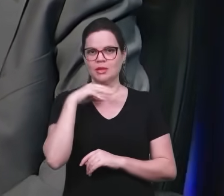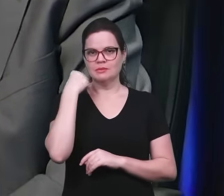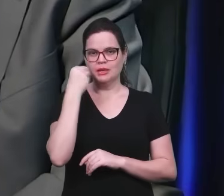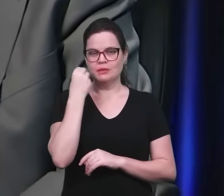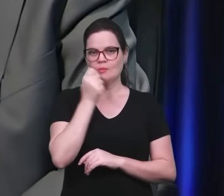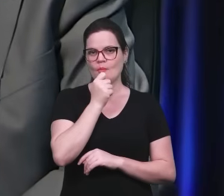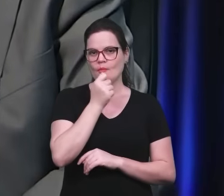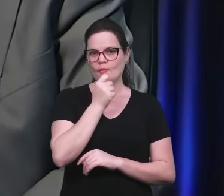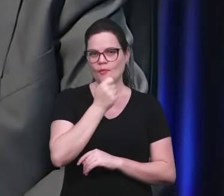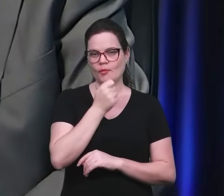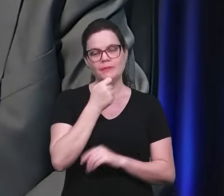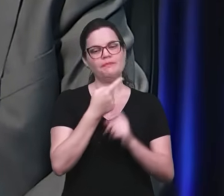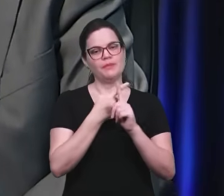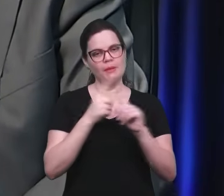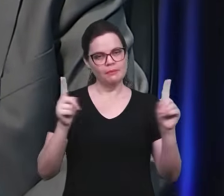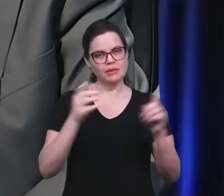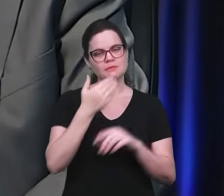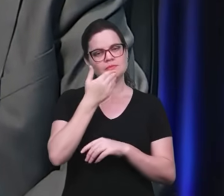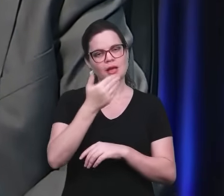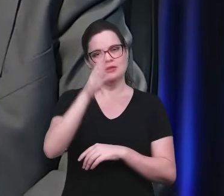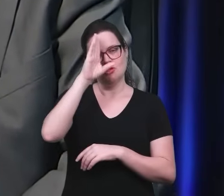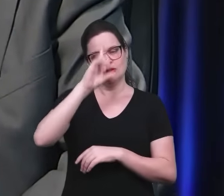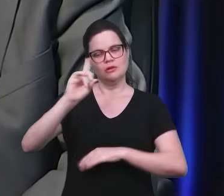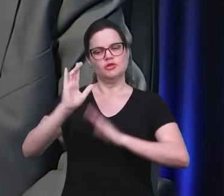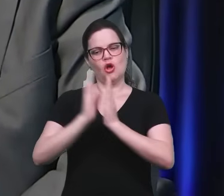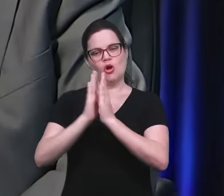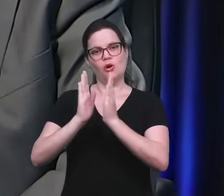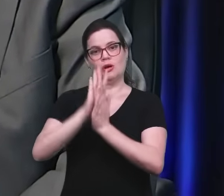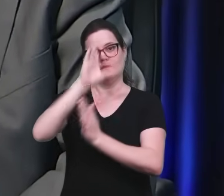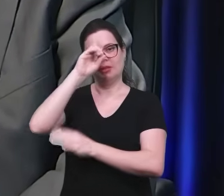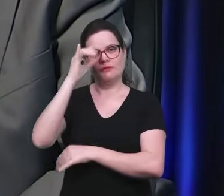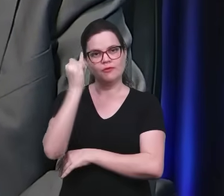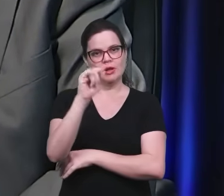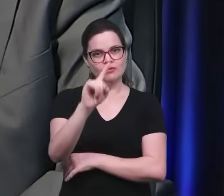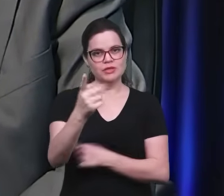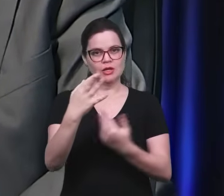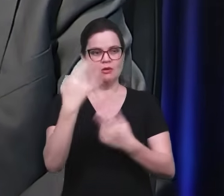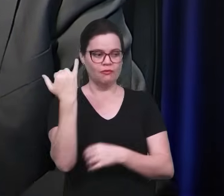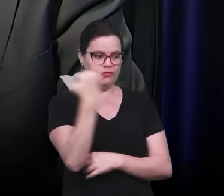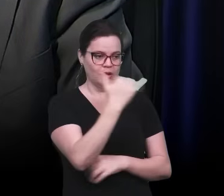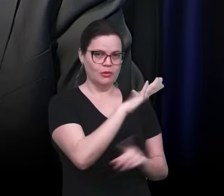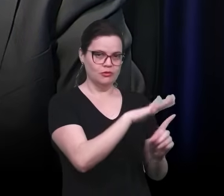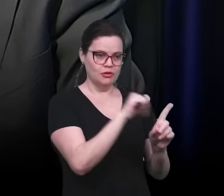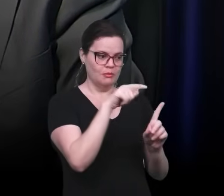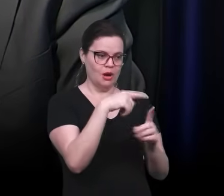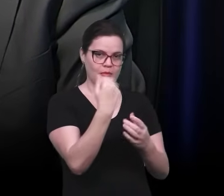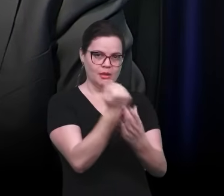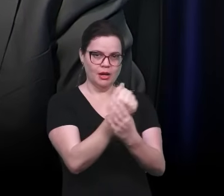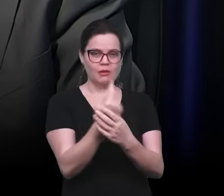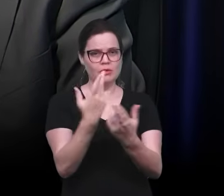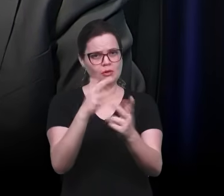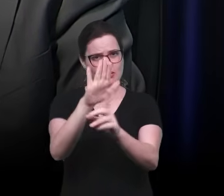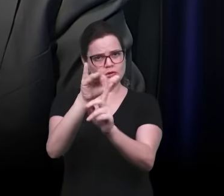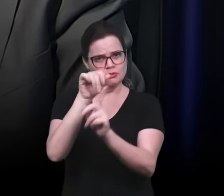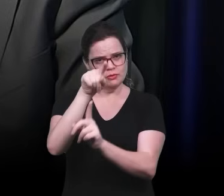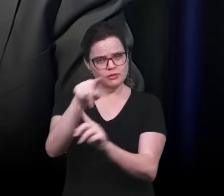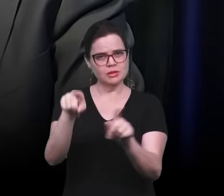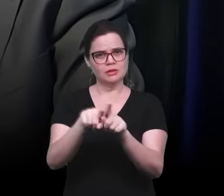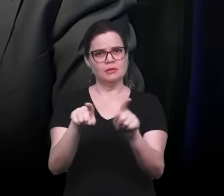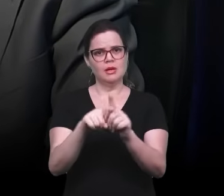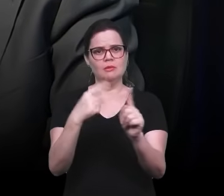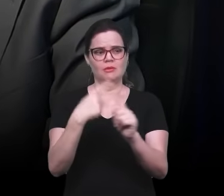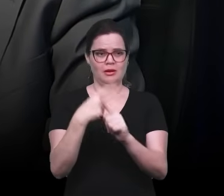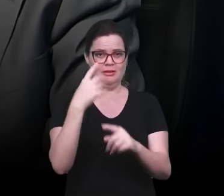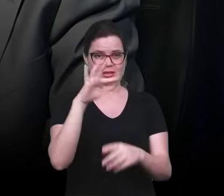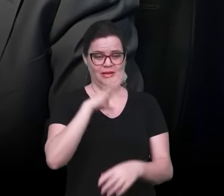Deus, né, ore, peça ao Senhor que fale com você como falou com Abraão, e certamente a fé de Abraão, que é